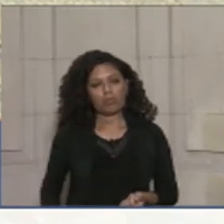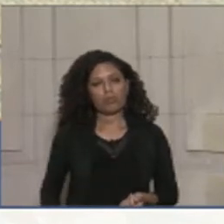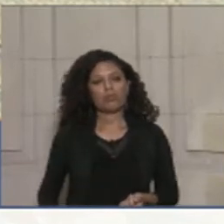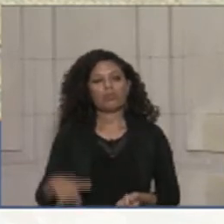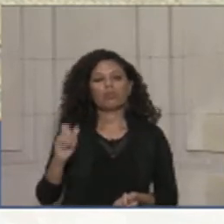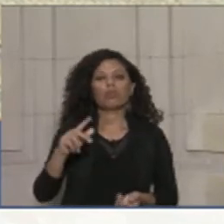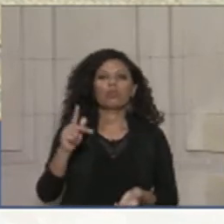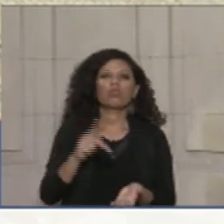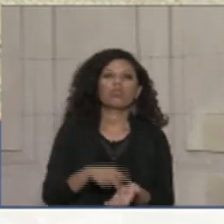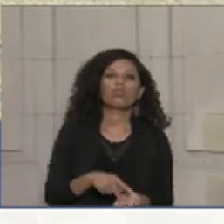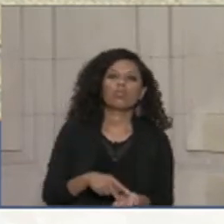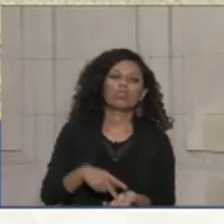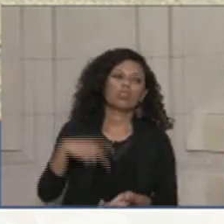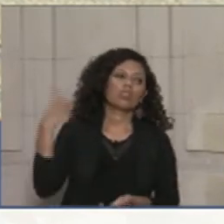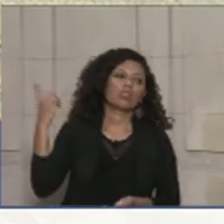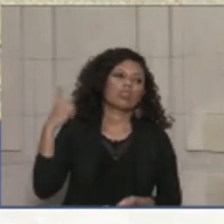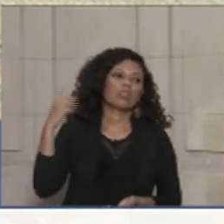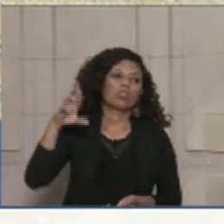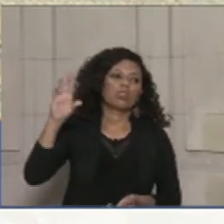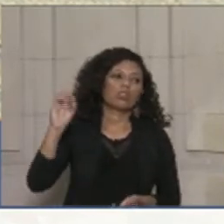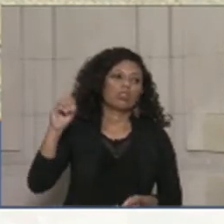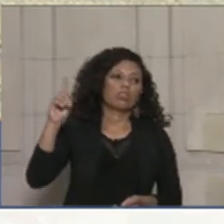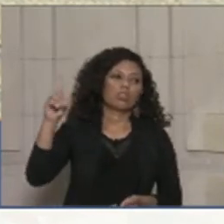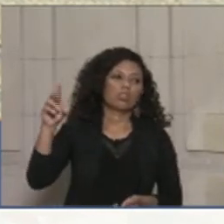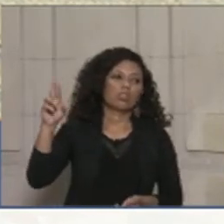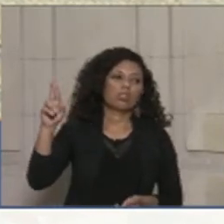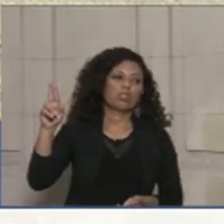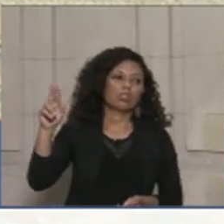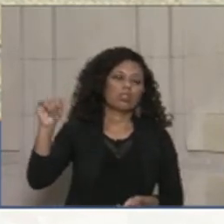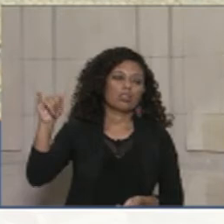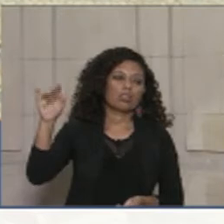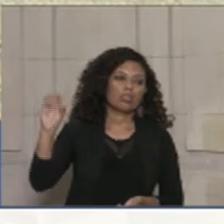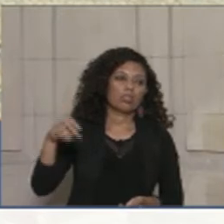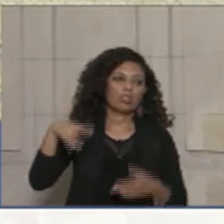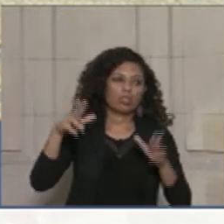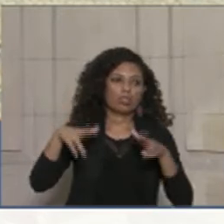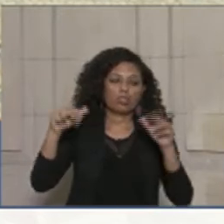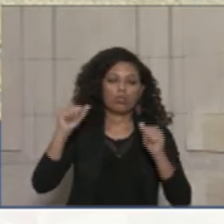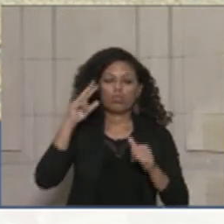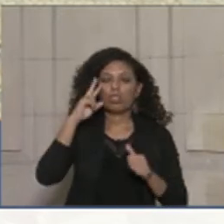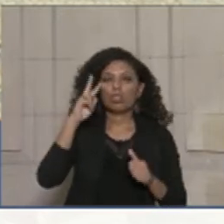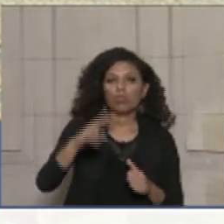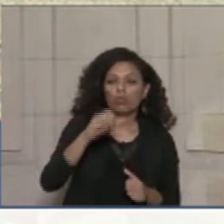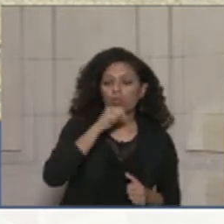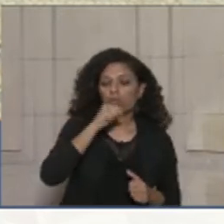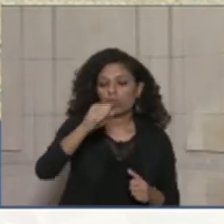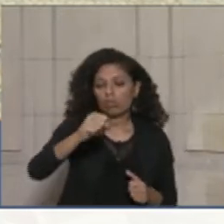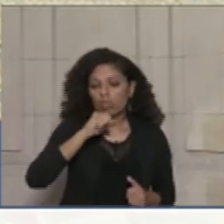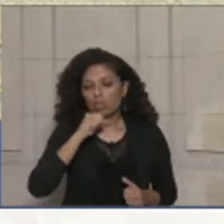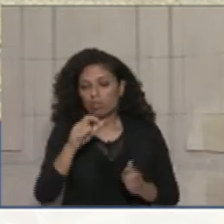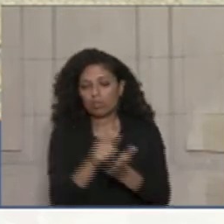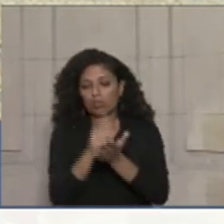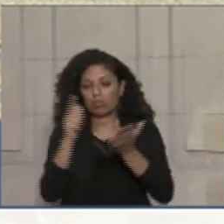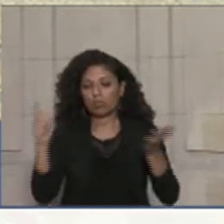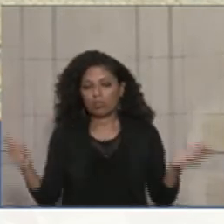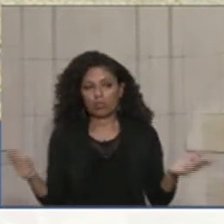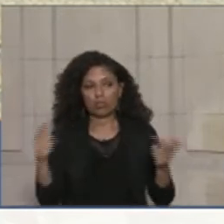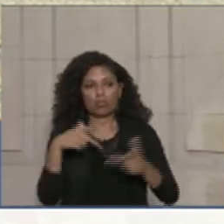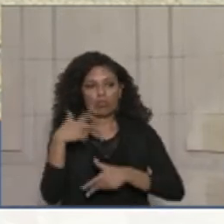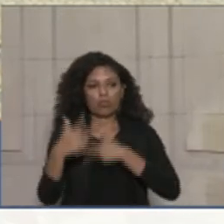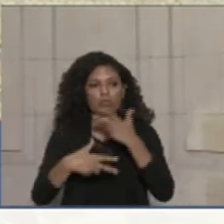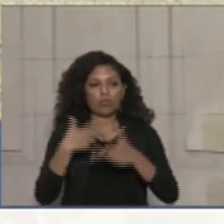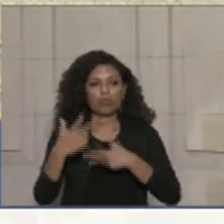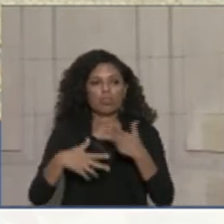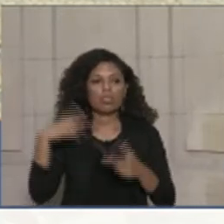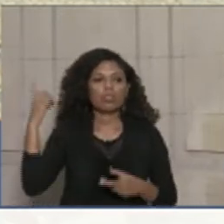verdade, deputado Rodrigo Amorim, é uma coisa que eu nunca vi ninguém fazer matéria em relação ao